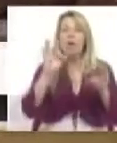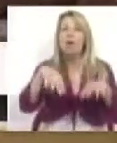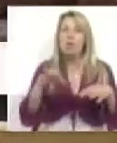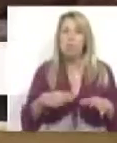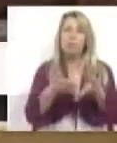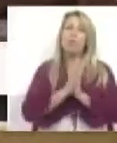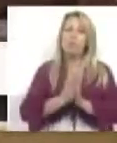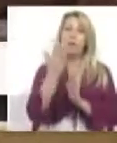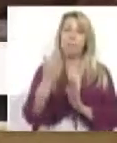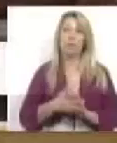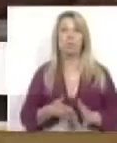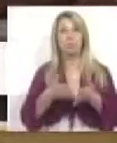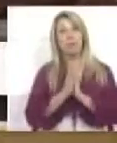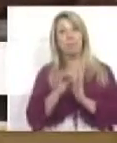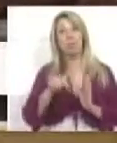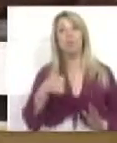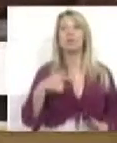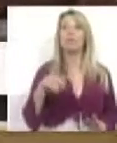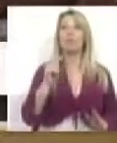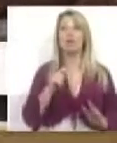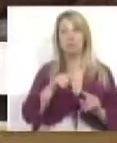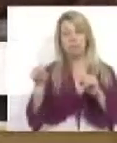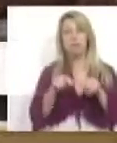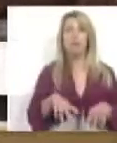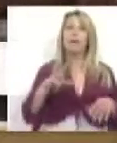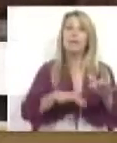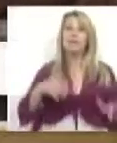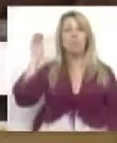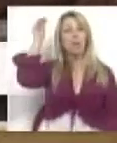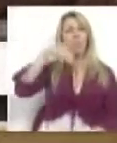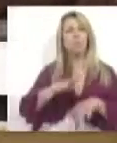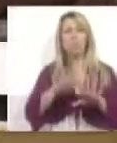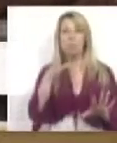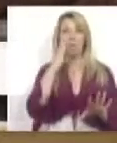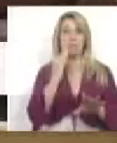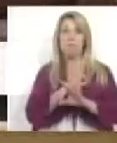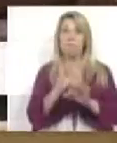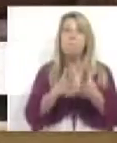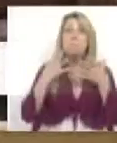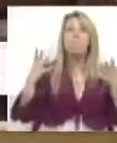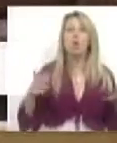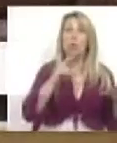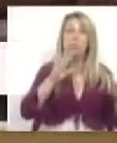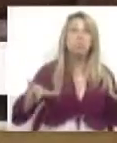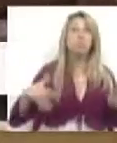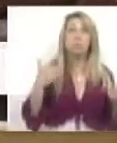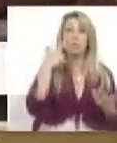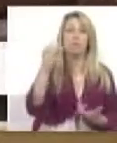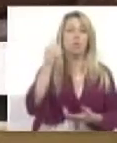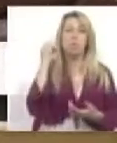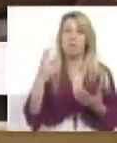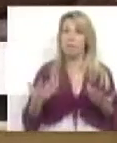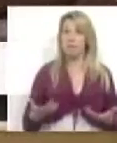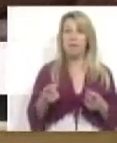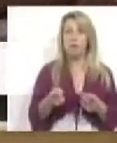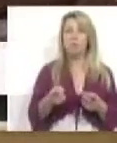apelo que o Bloco de Esquerda hoje terá da Assembleia da República no rescaldo do maior escândalo financeiro, provavelmente do século, é este. Para